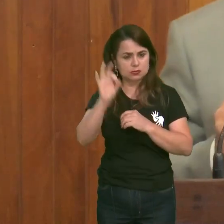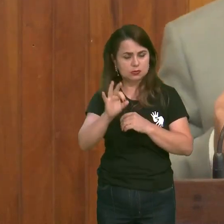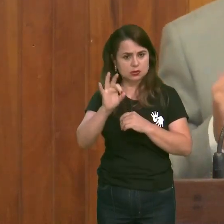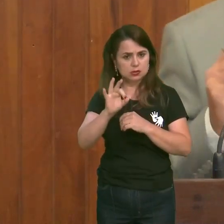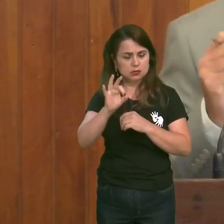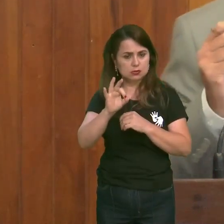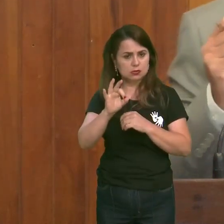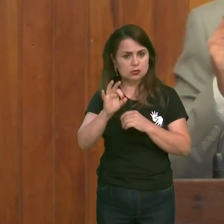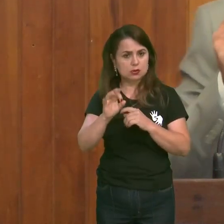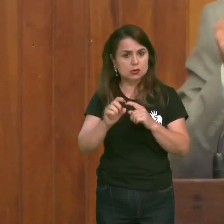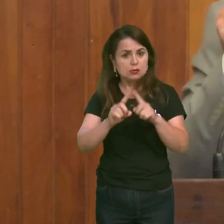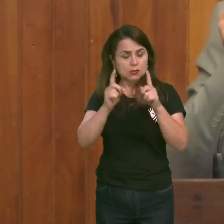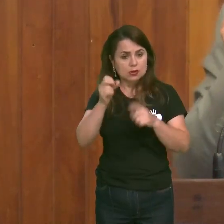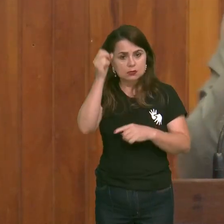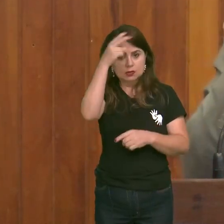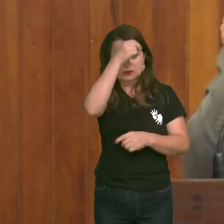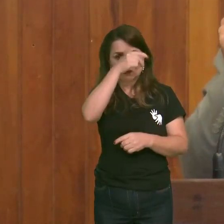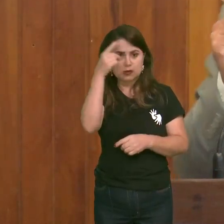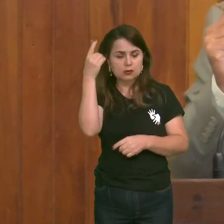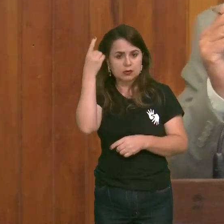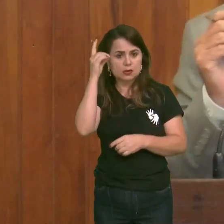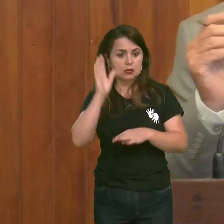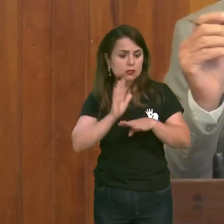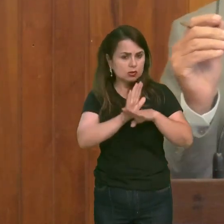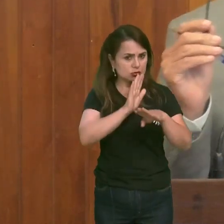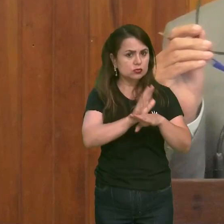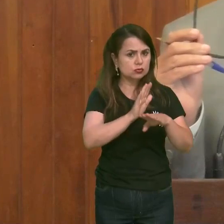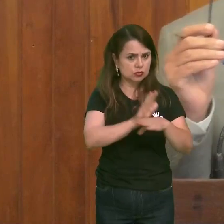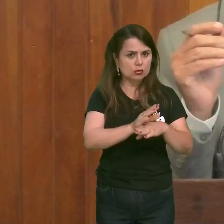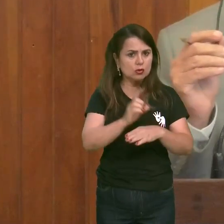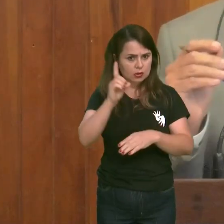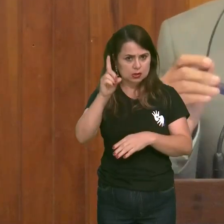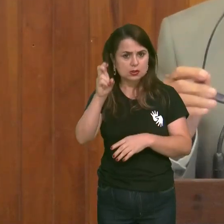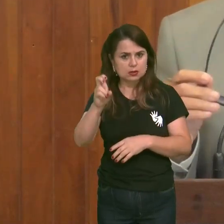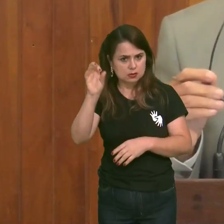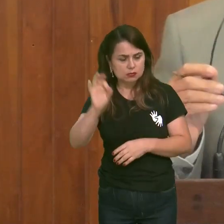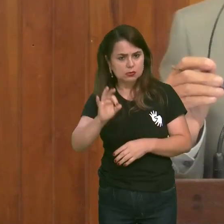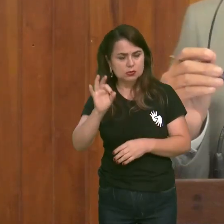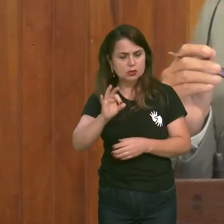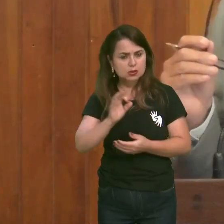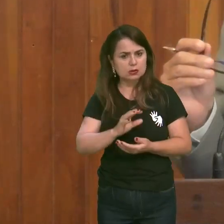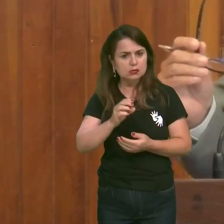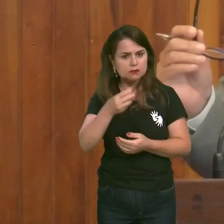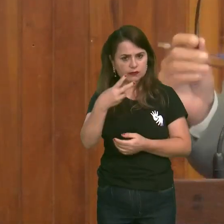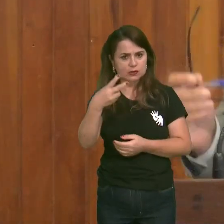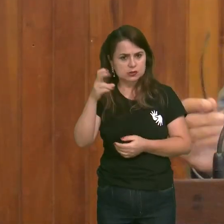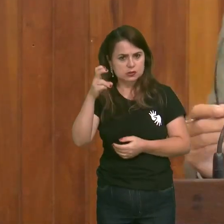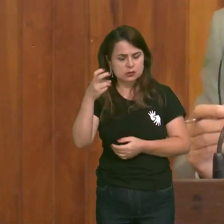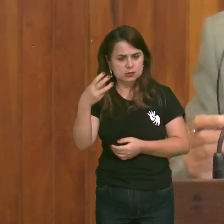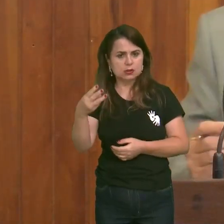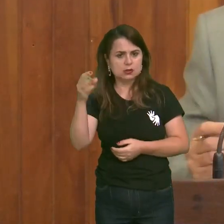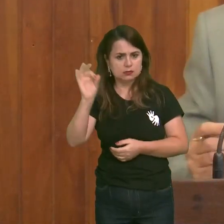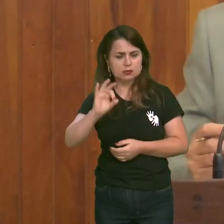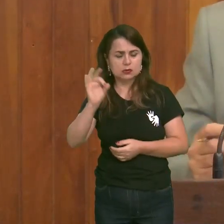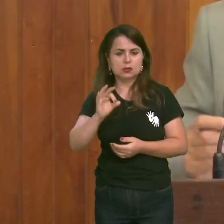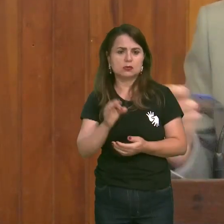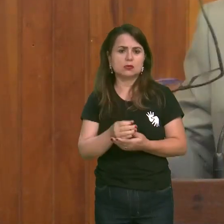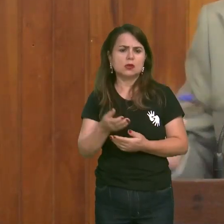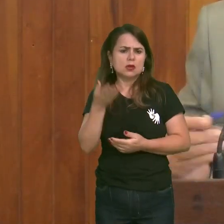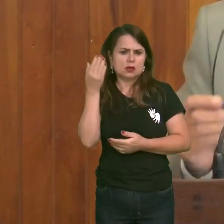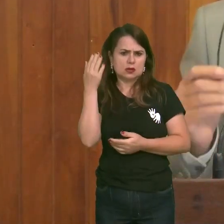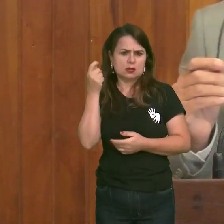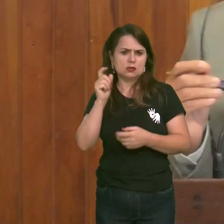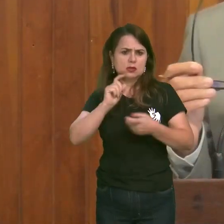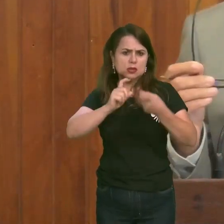23% . teve audiência pública do orçamento semana passada aqui tava eu e o Custódio e o vereador a Jeca presentes